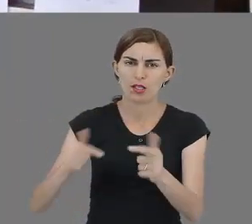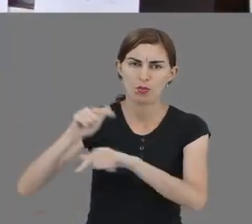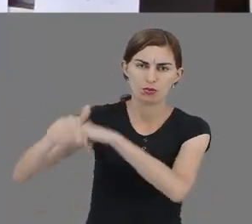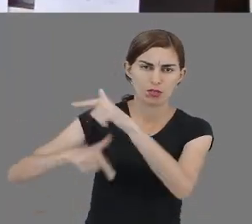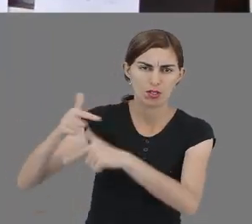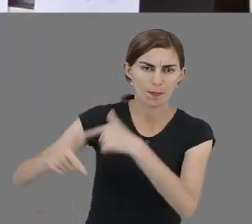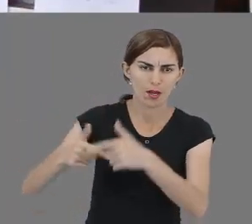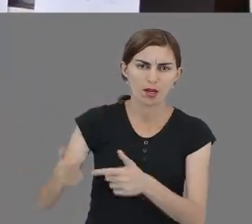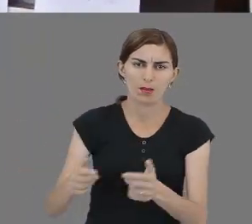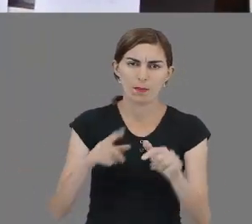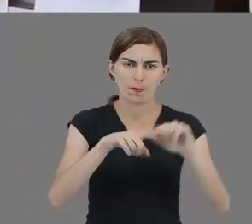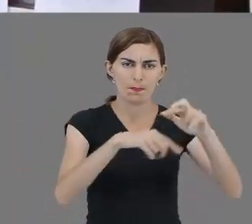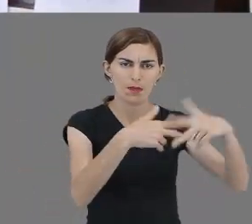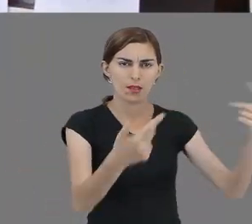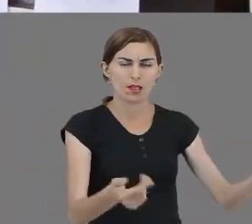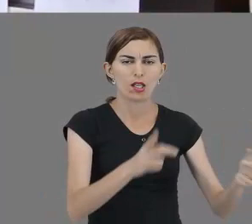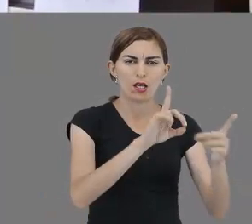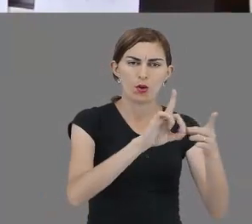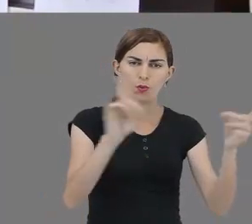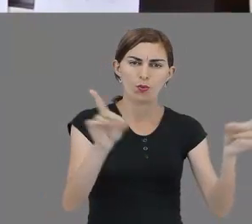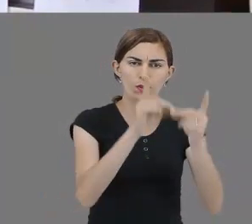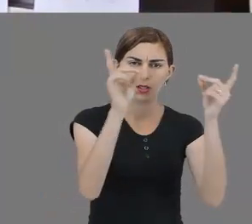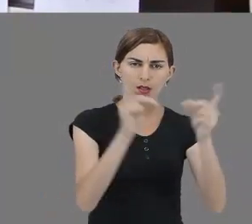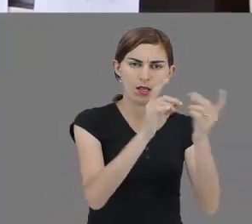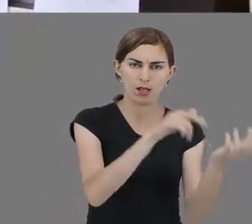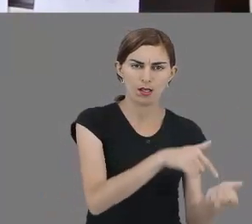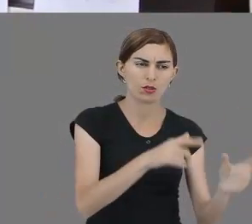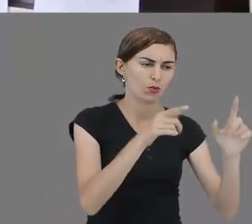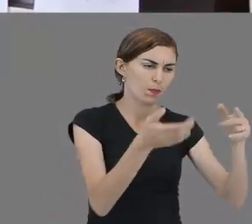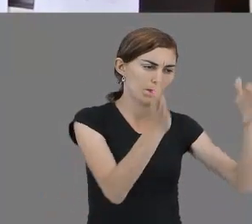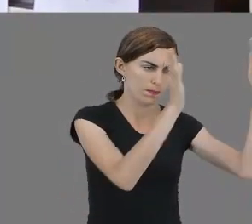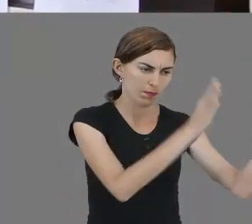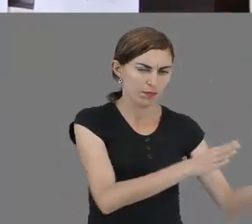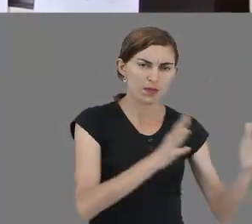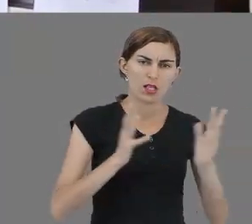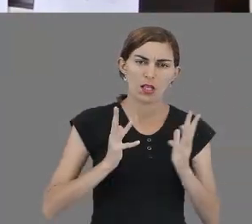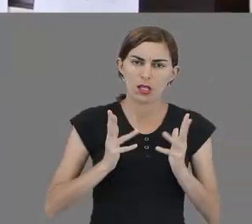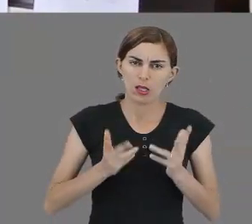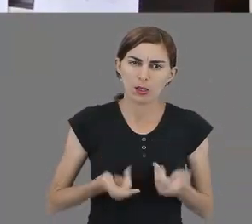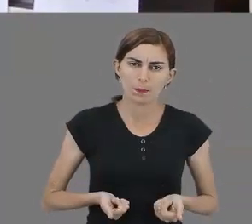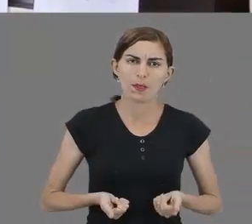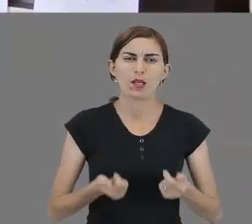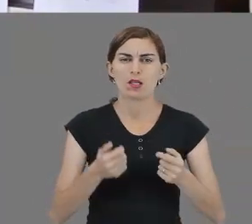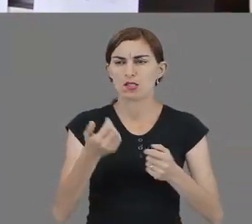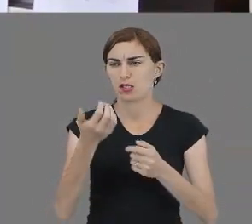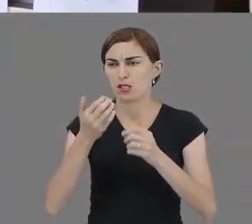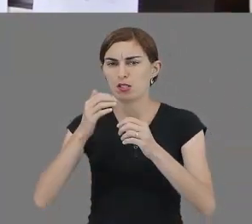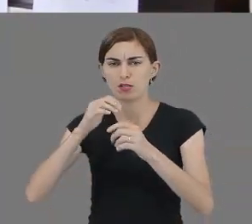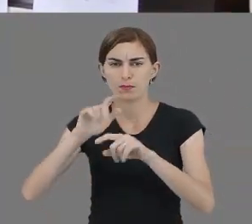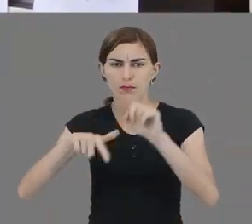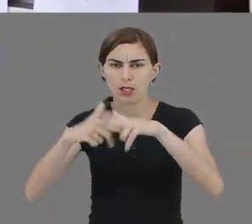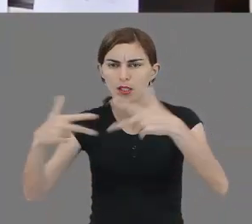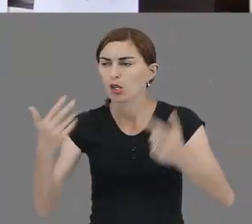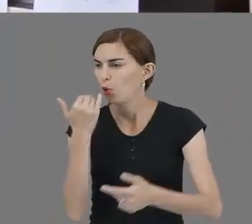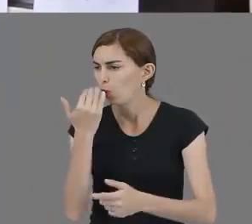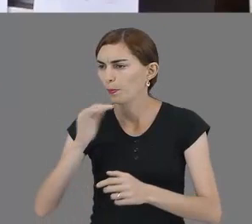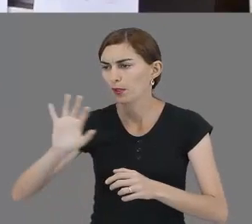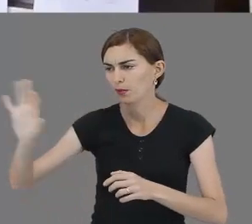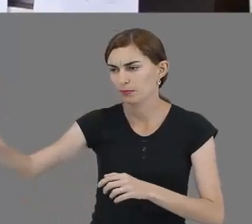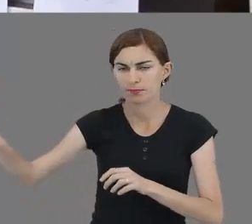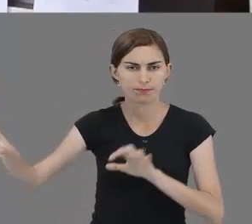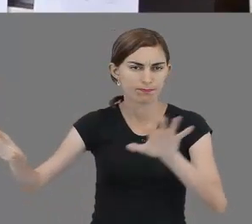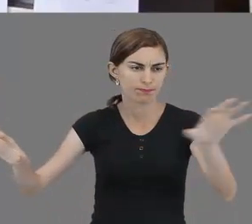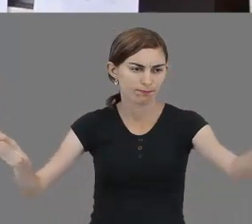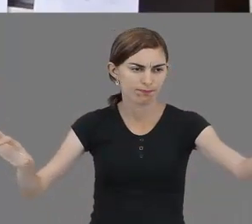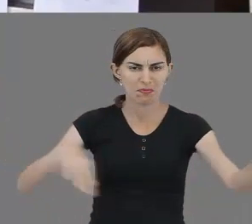expediente, materiais didáticos, materiais de limpeza. Gêneros alimentícios, é importante que eles não estejam misturados,